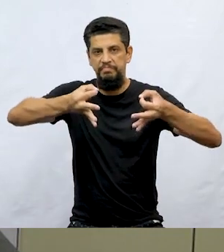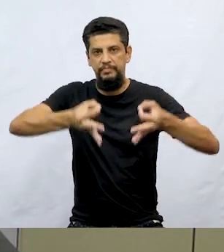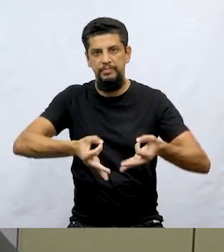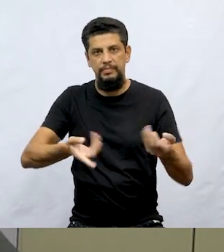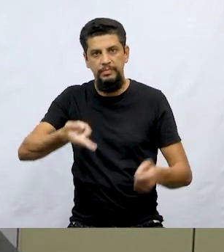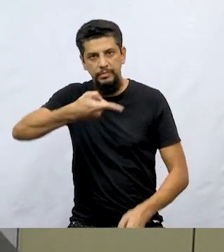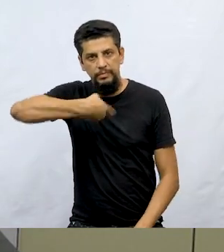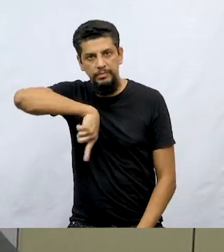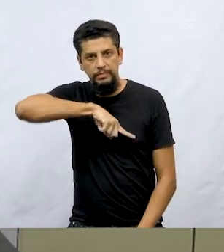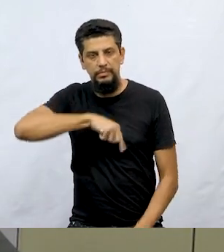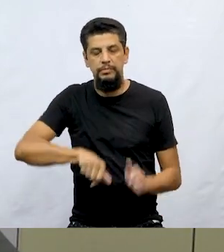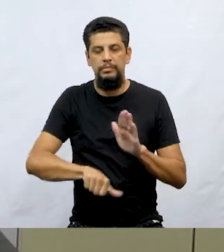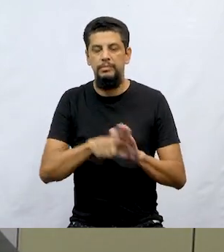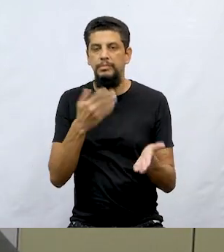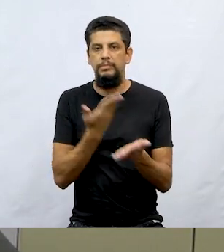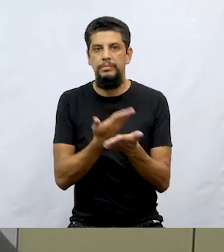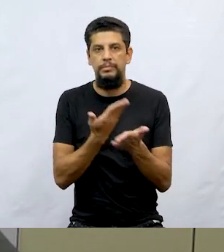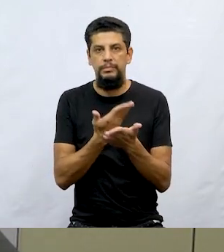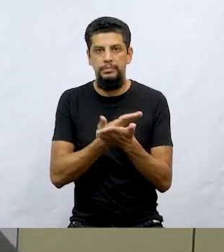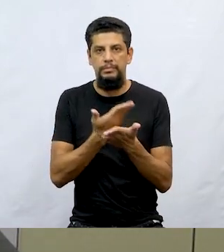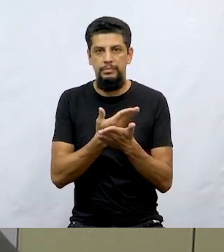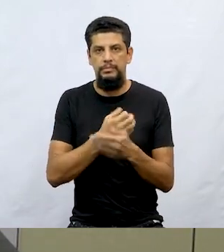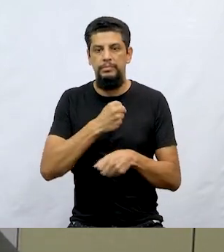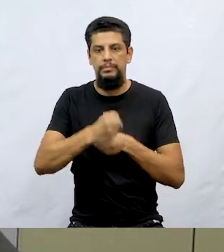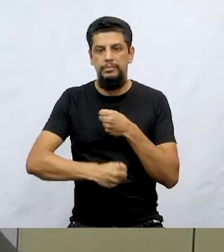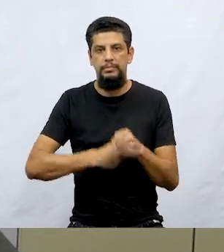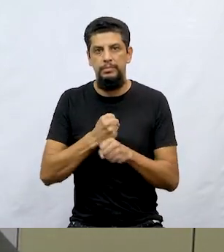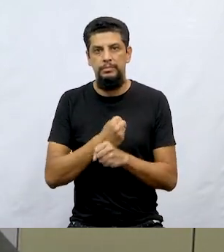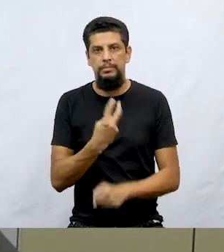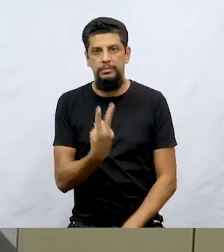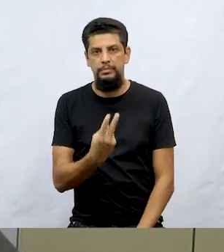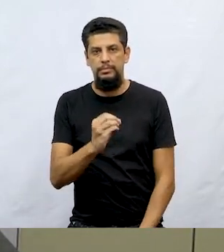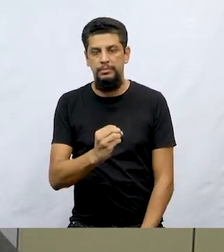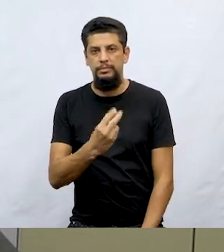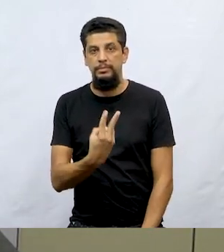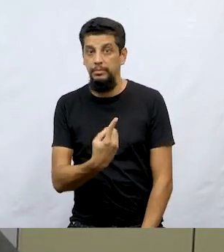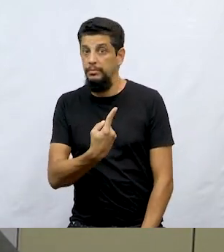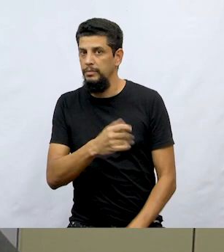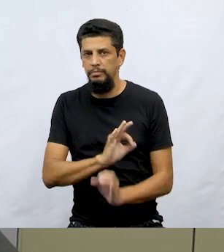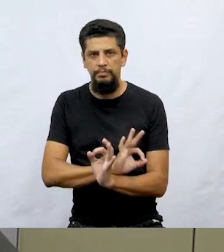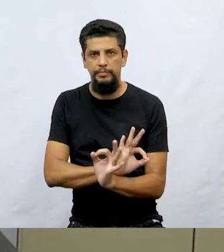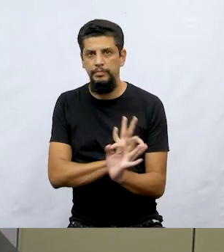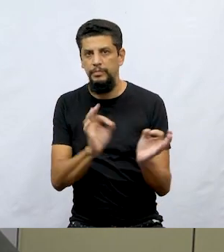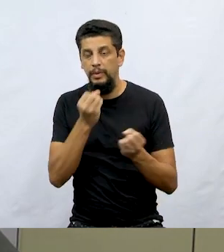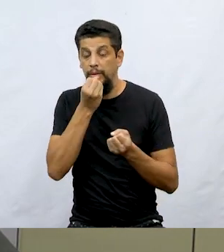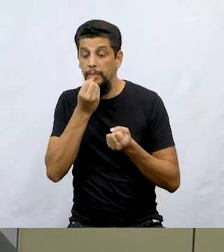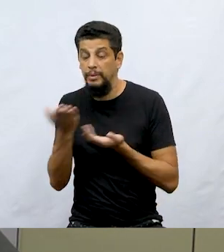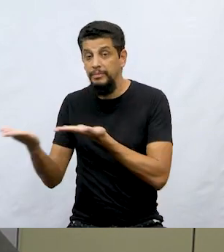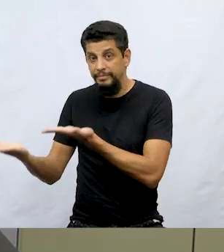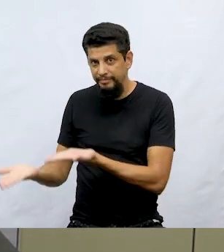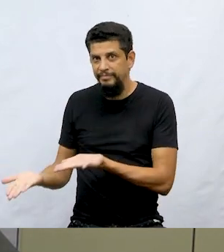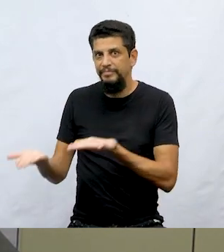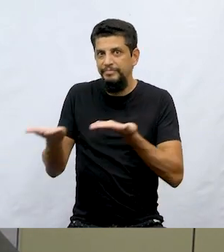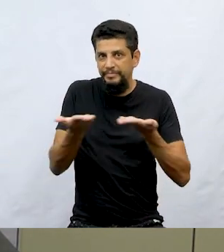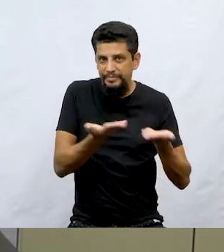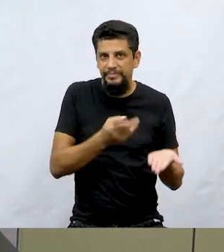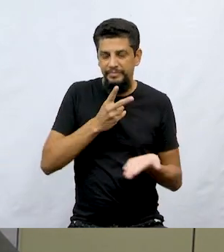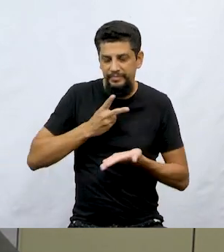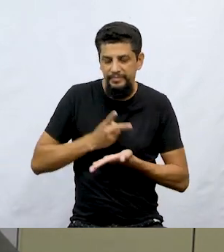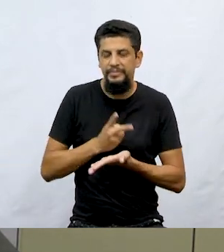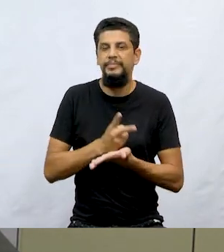ano, perfeito! E é a nossa primeira aula do ano! Aula número 1! Muito bem, sejam